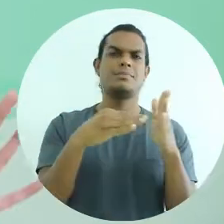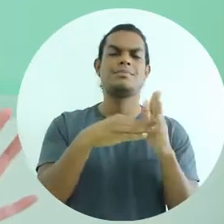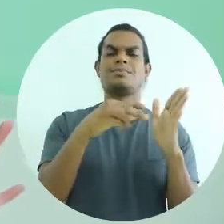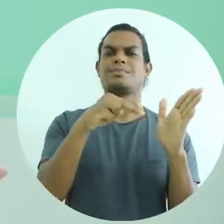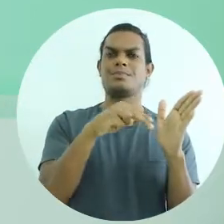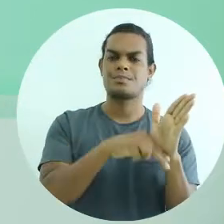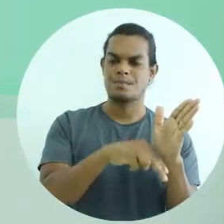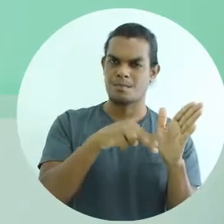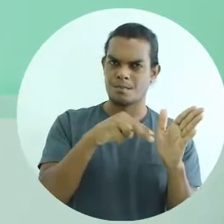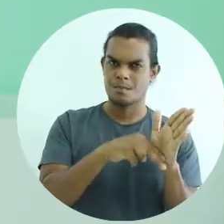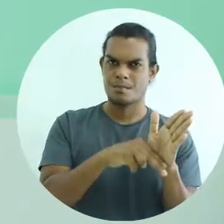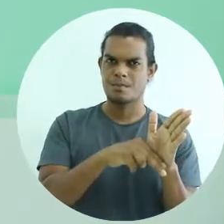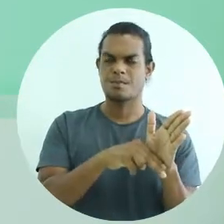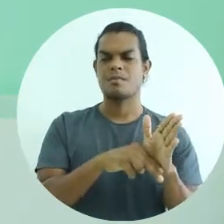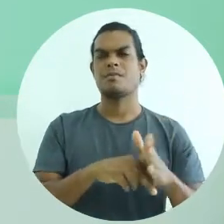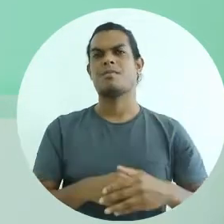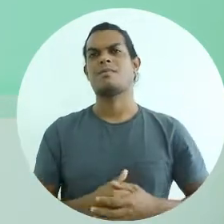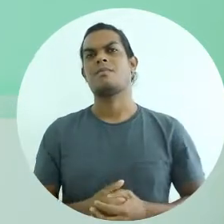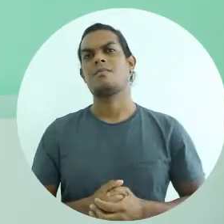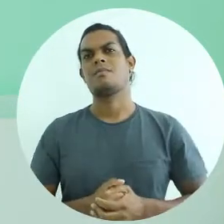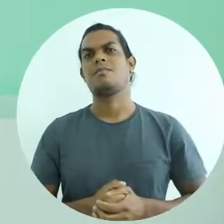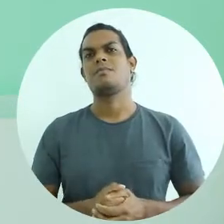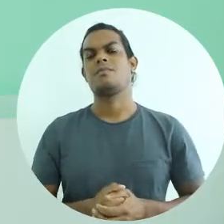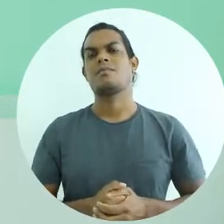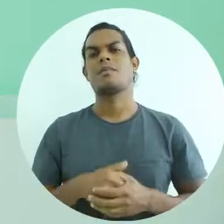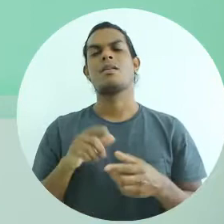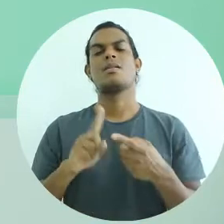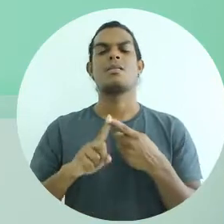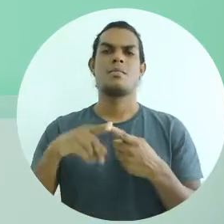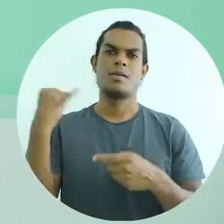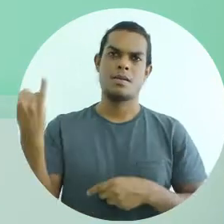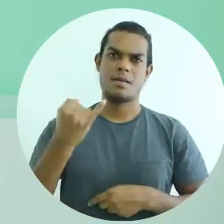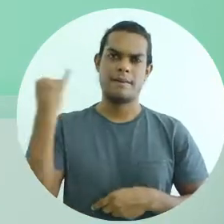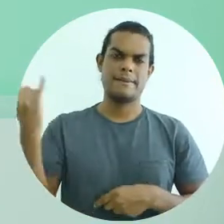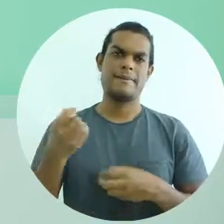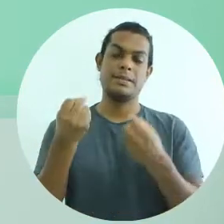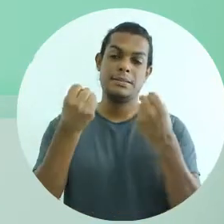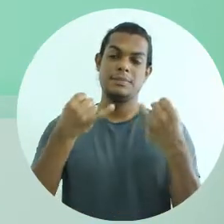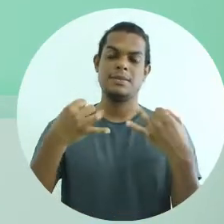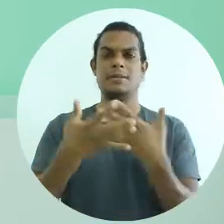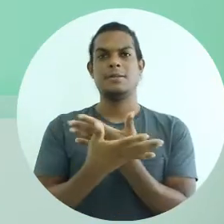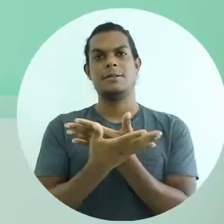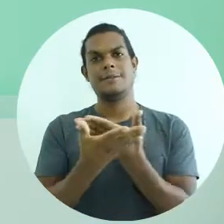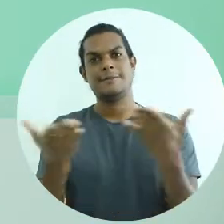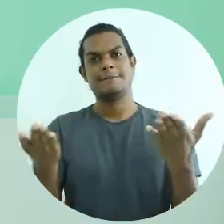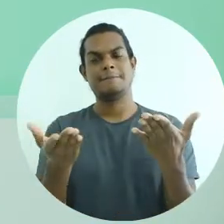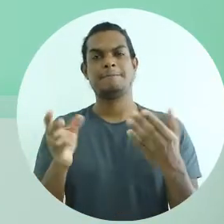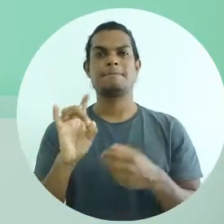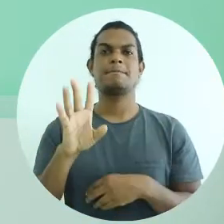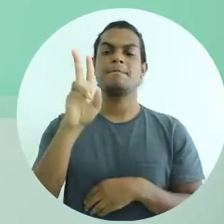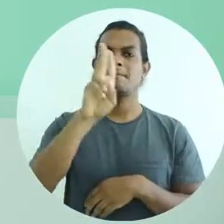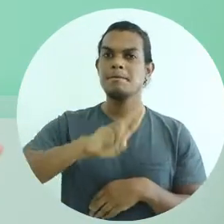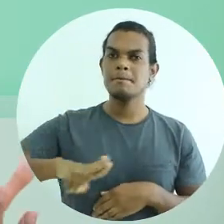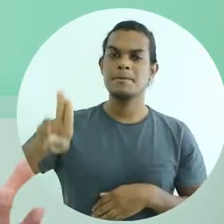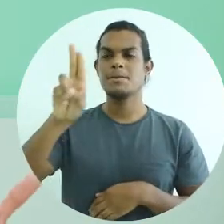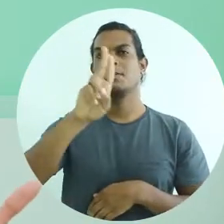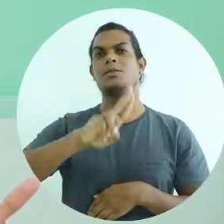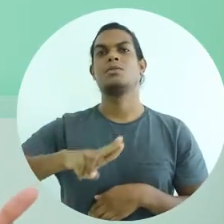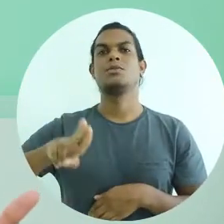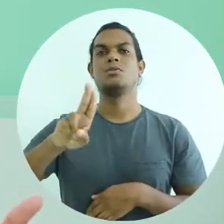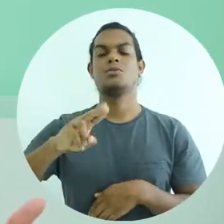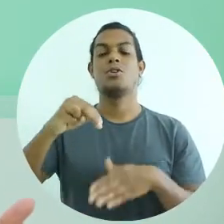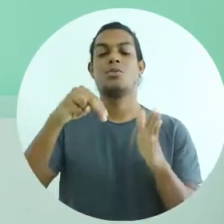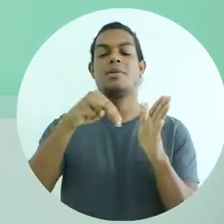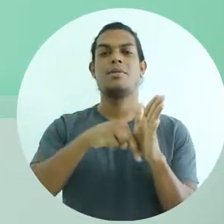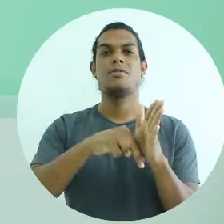aqueles requisitos daquela específica norma. Também é interessante comentar com vocês que só o fato de implantar ou certificar